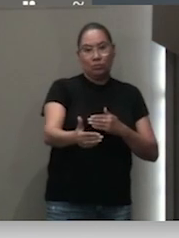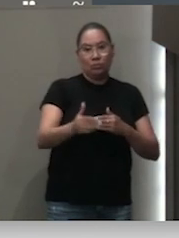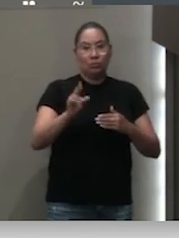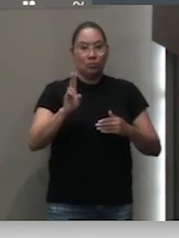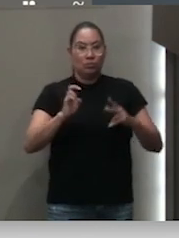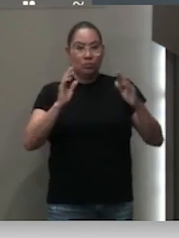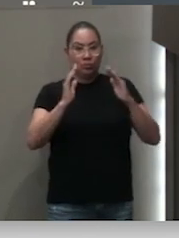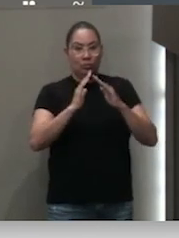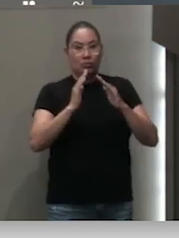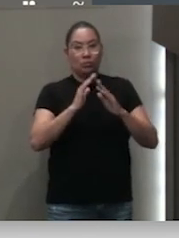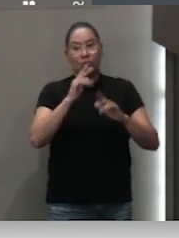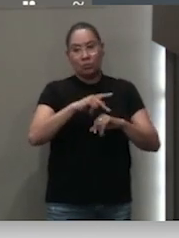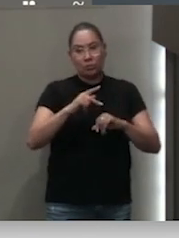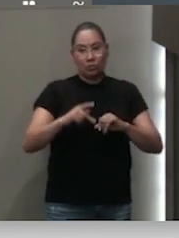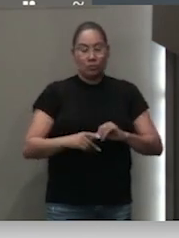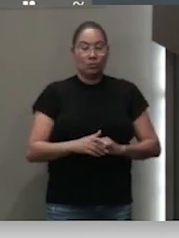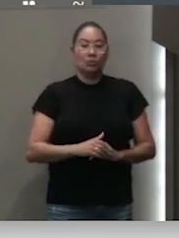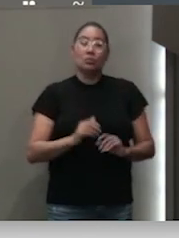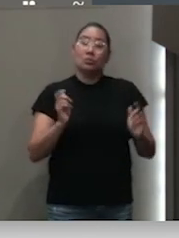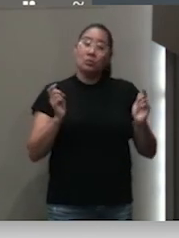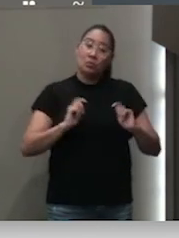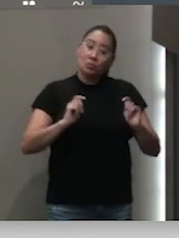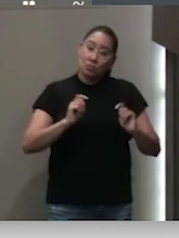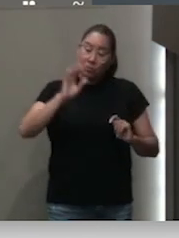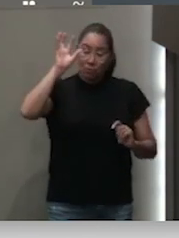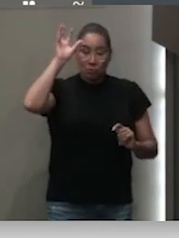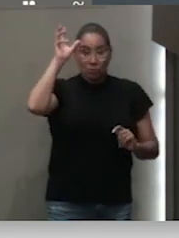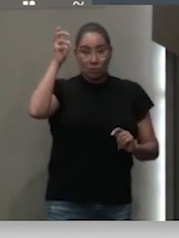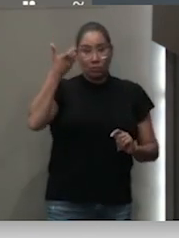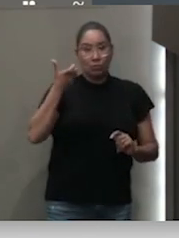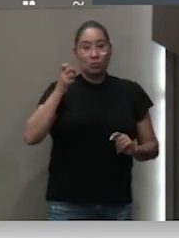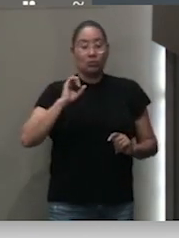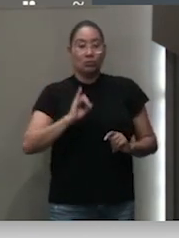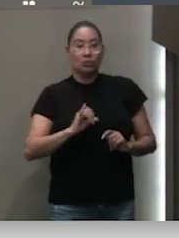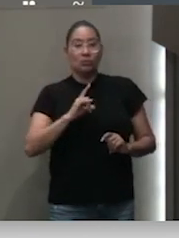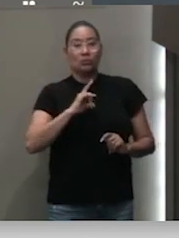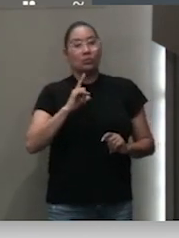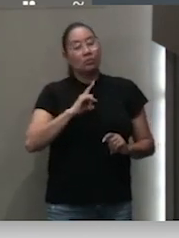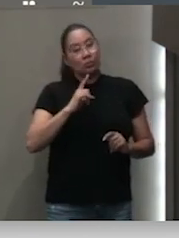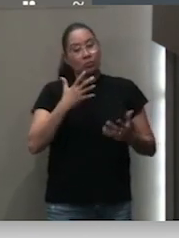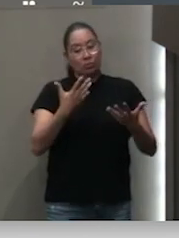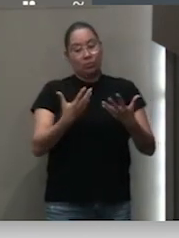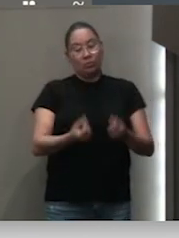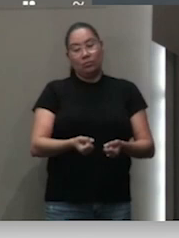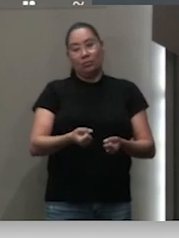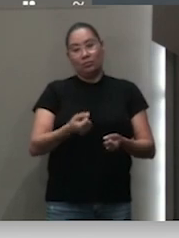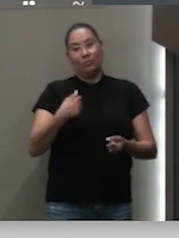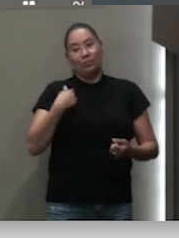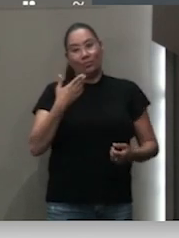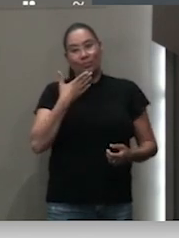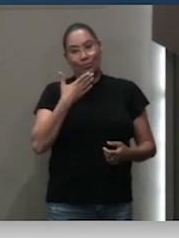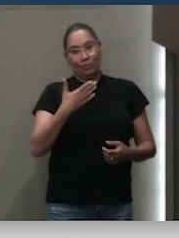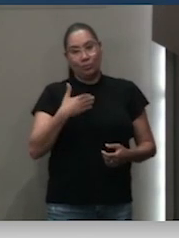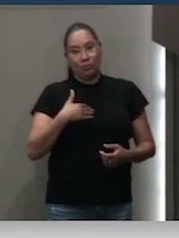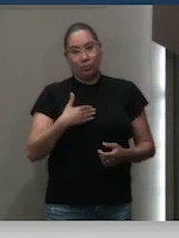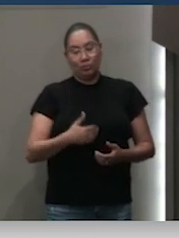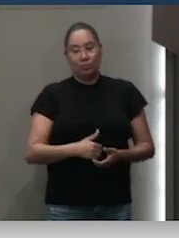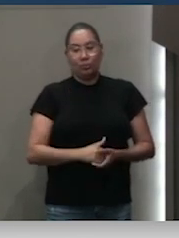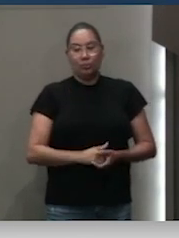aqui em pass fondo O que poderia ter sido resolvido se fosse acolhida aquela modificação que nós